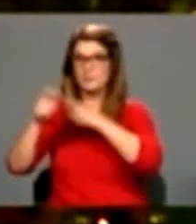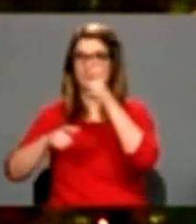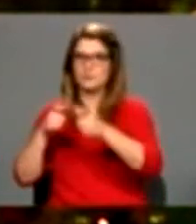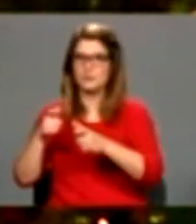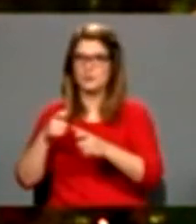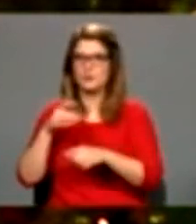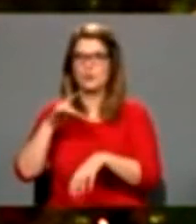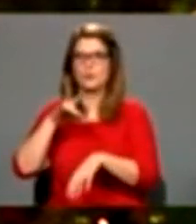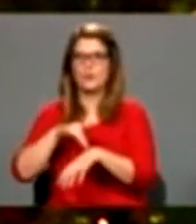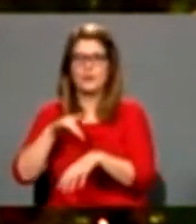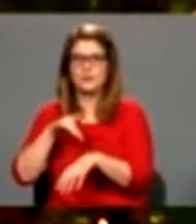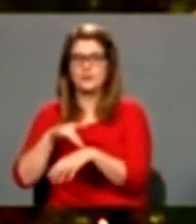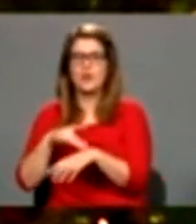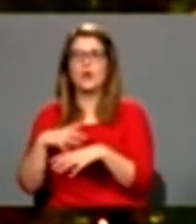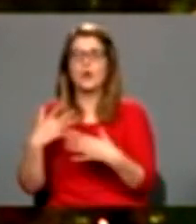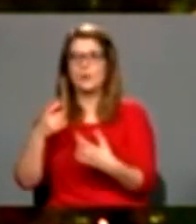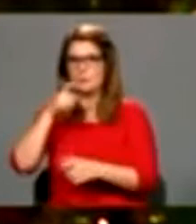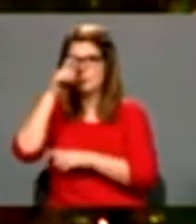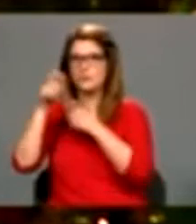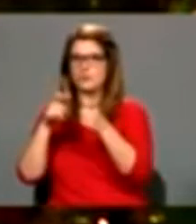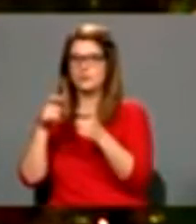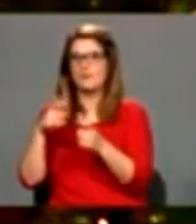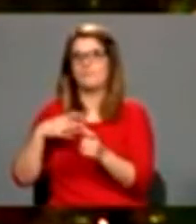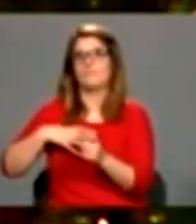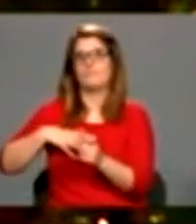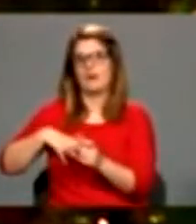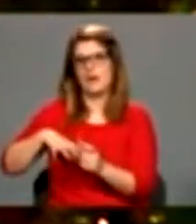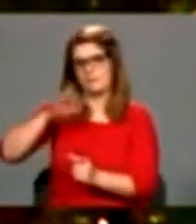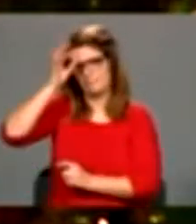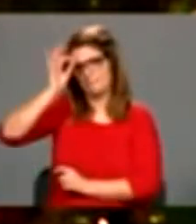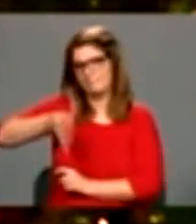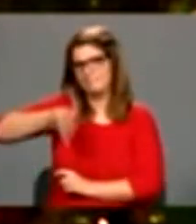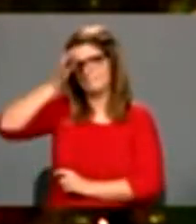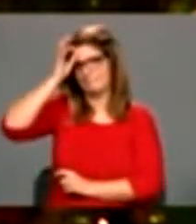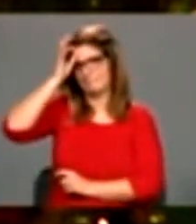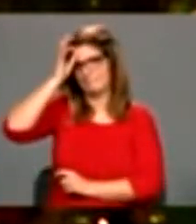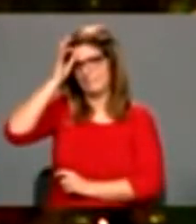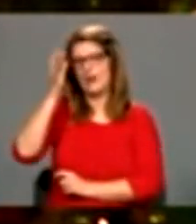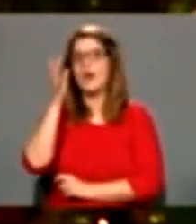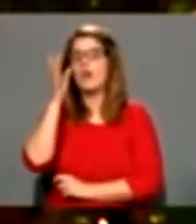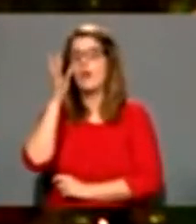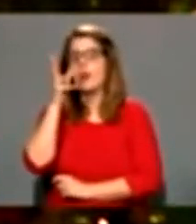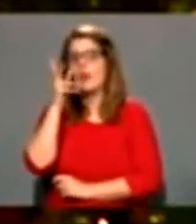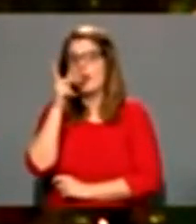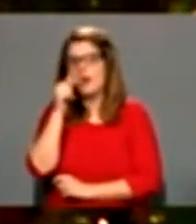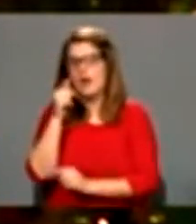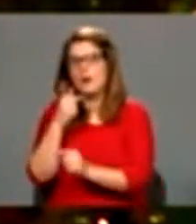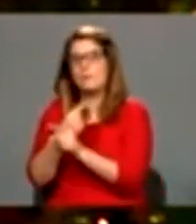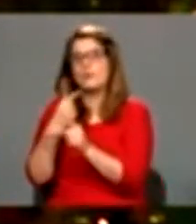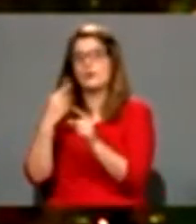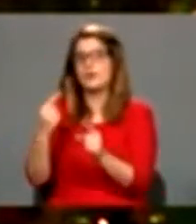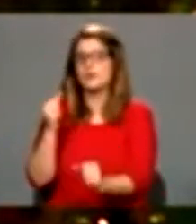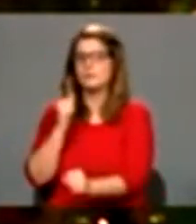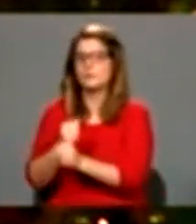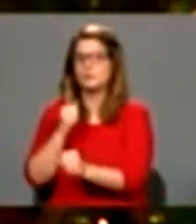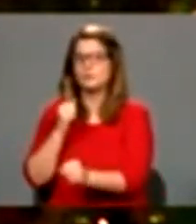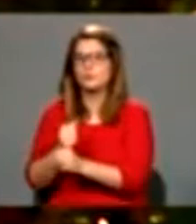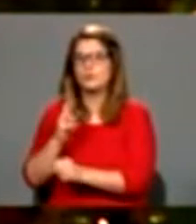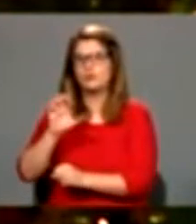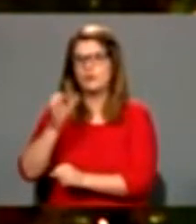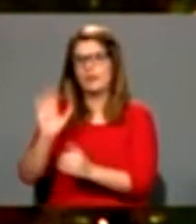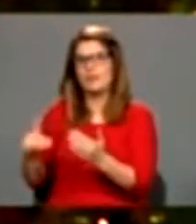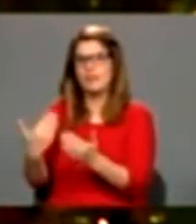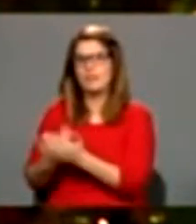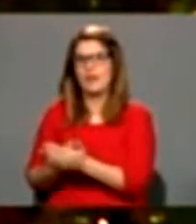sua saúde ou os que procuram um é merecida dignidade conforto após muito tiveram a nossa